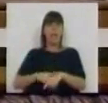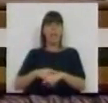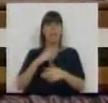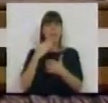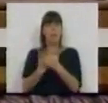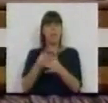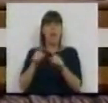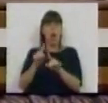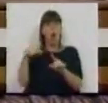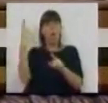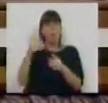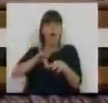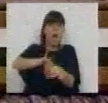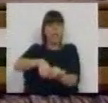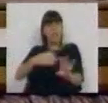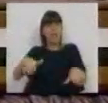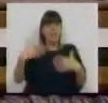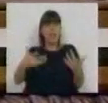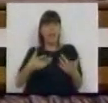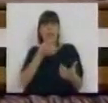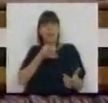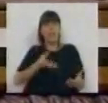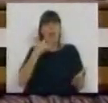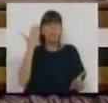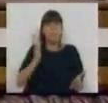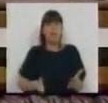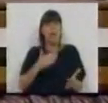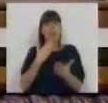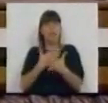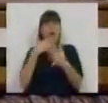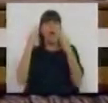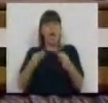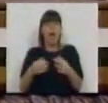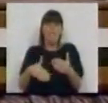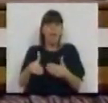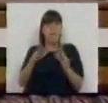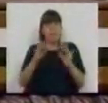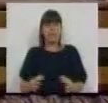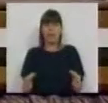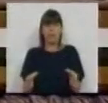ela vaticina ou a tragédia inclemente que ela dá a certeza de estar iminente.